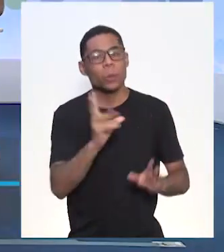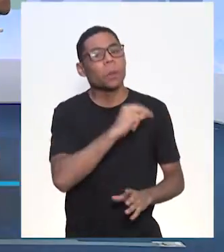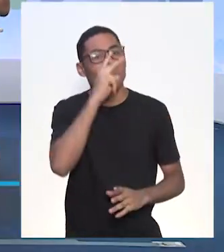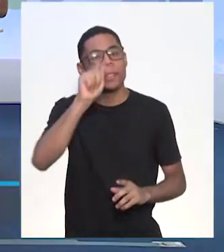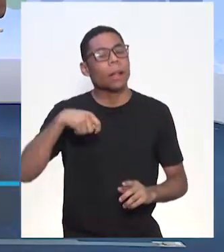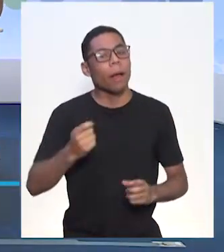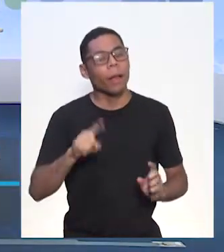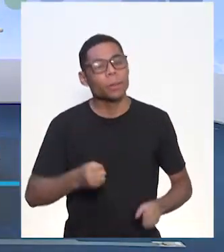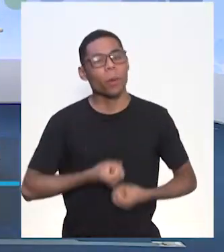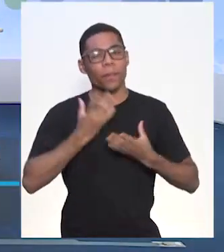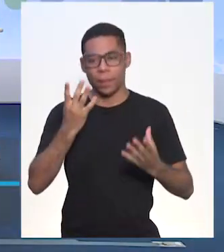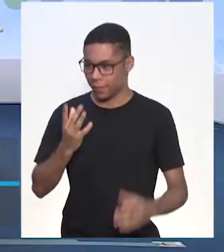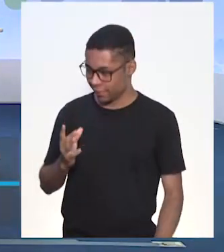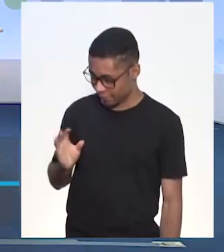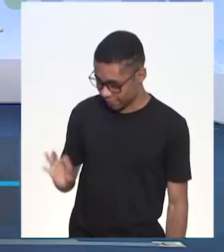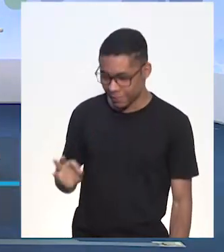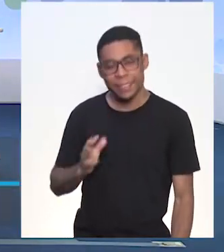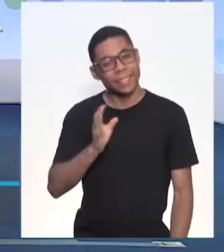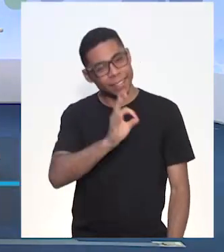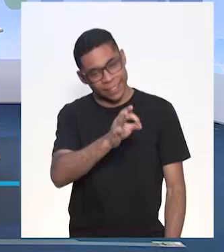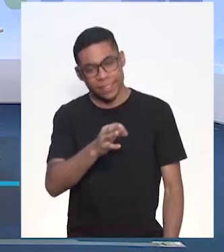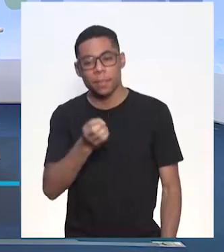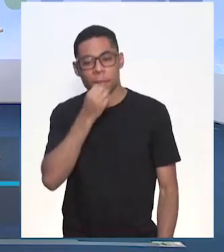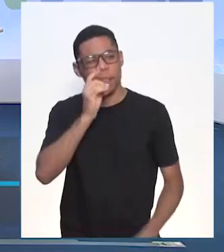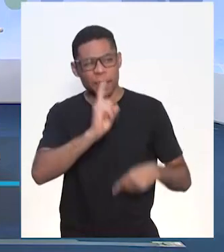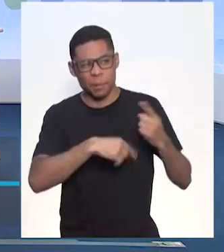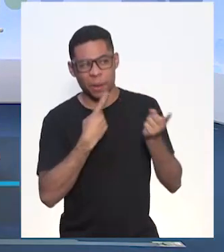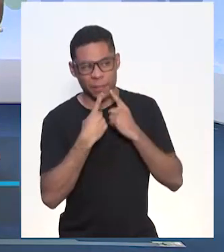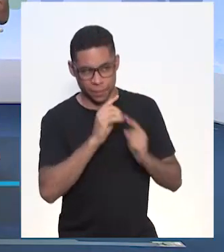espontâneo. Quem vê pensa que tem jabá. Não, gente, não, depois a